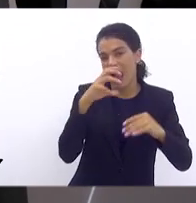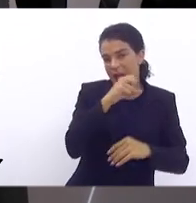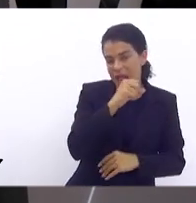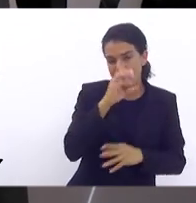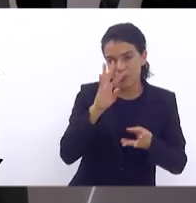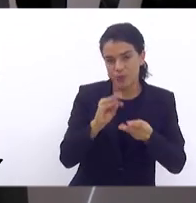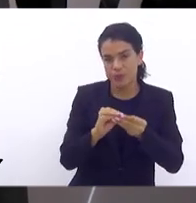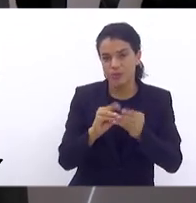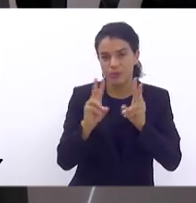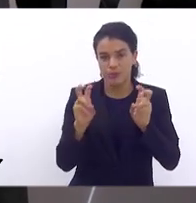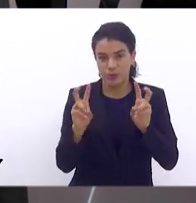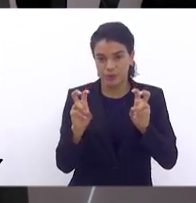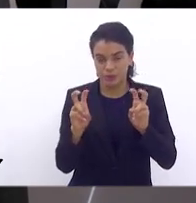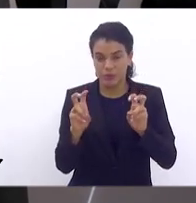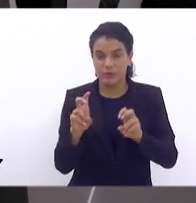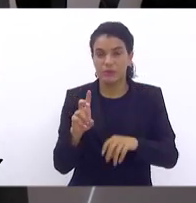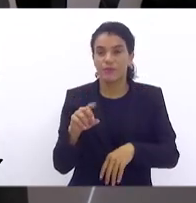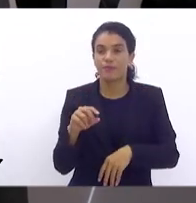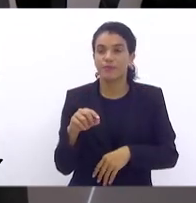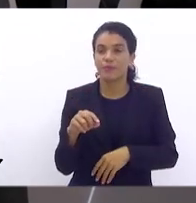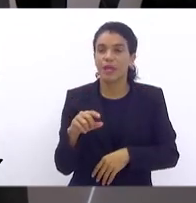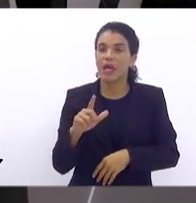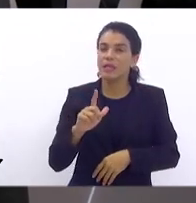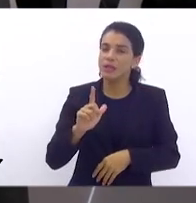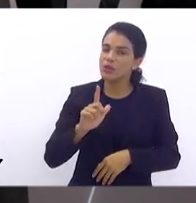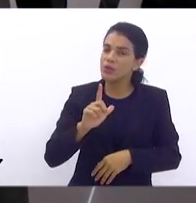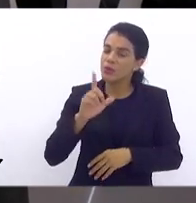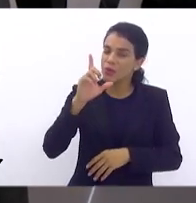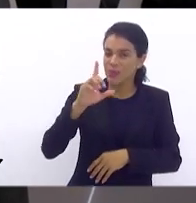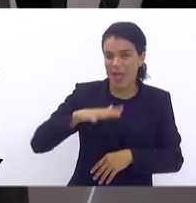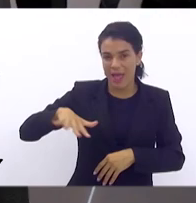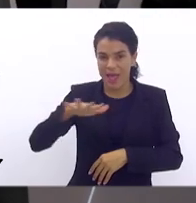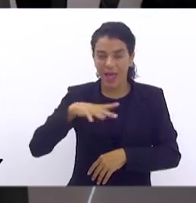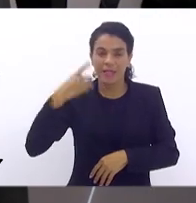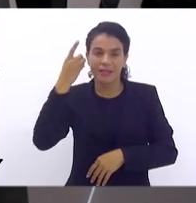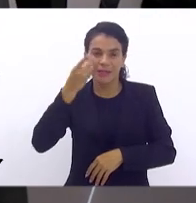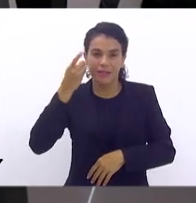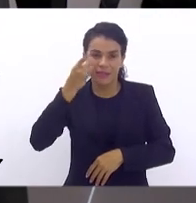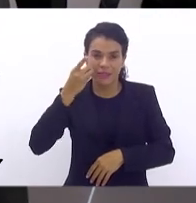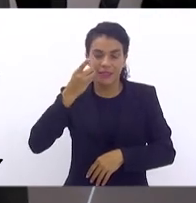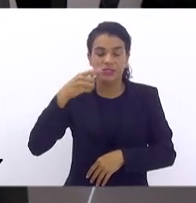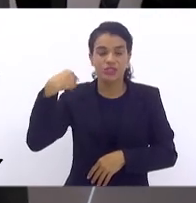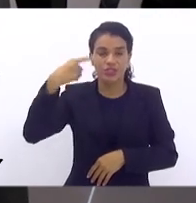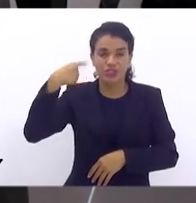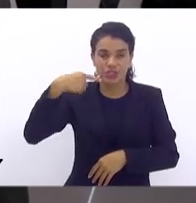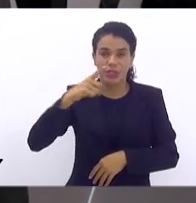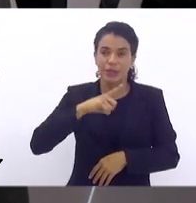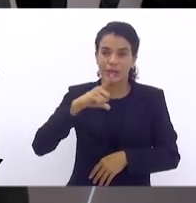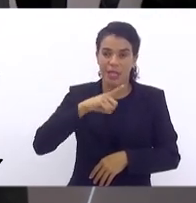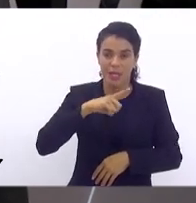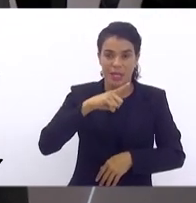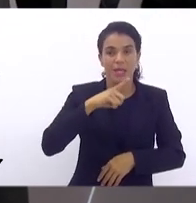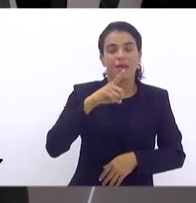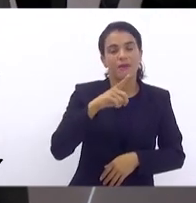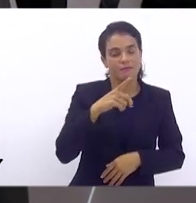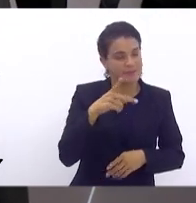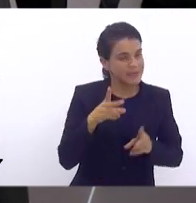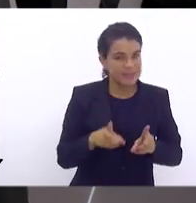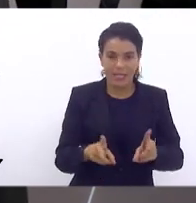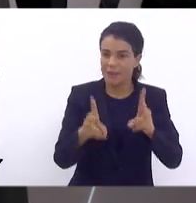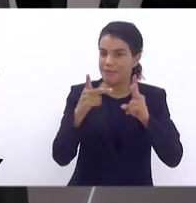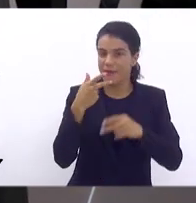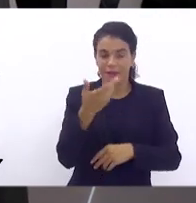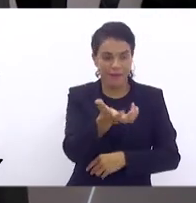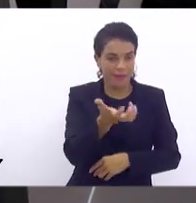isso né a gente existe no direito quando a gente fala igualdade material e formal então no direito a gente sempre